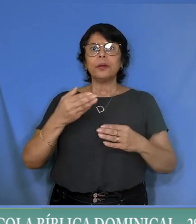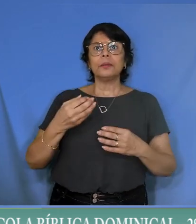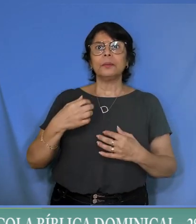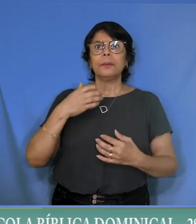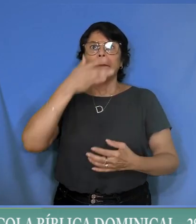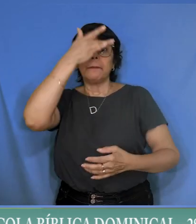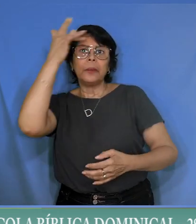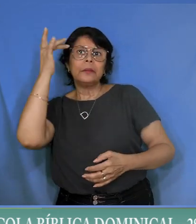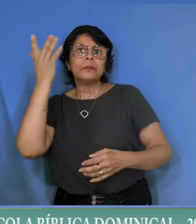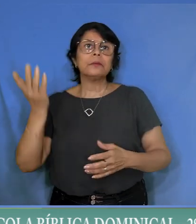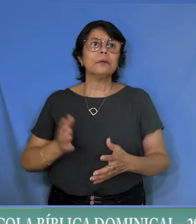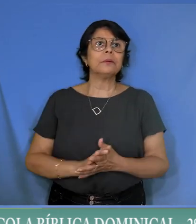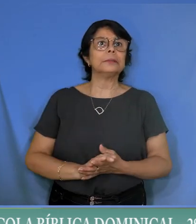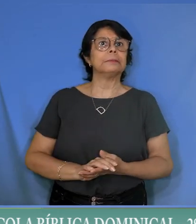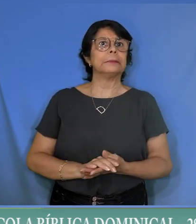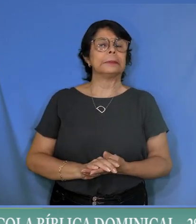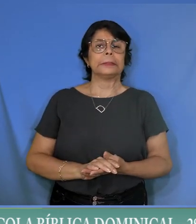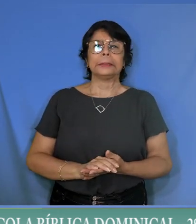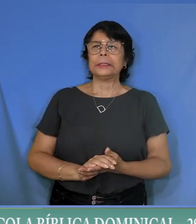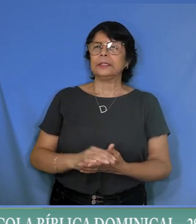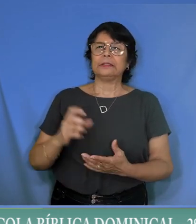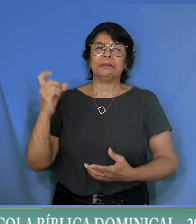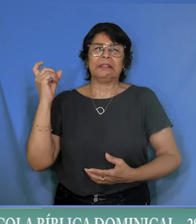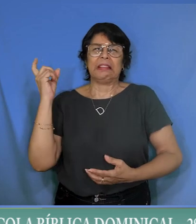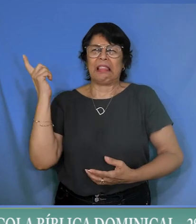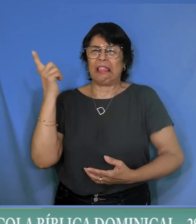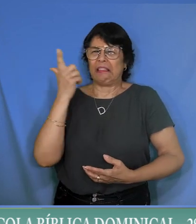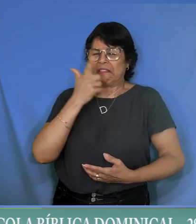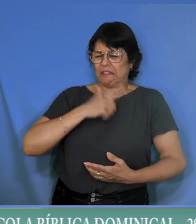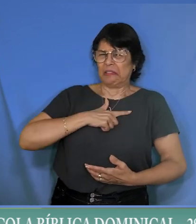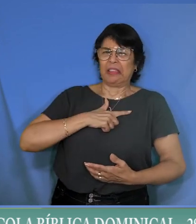blasfêmia? Como ele vai habitar no meio da malícia?